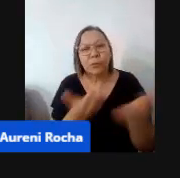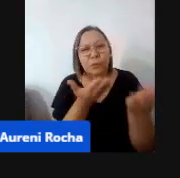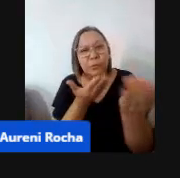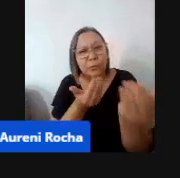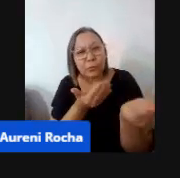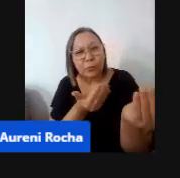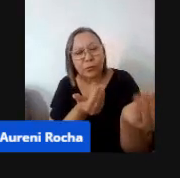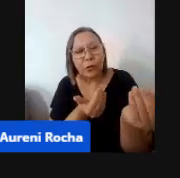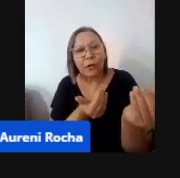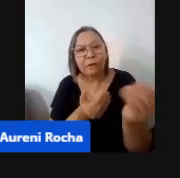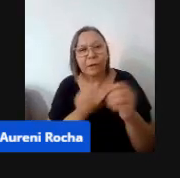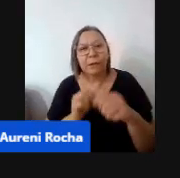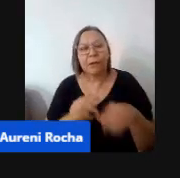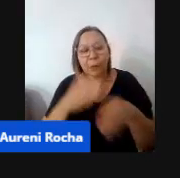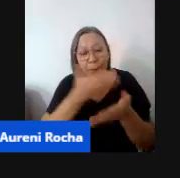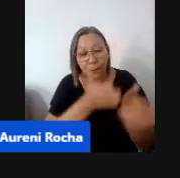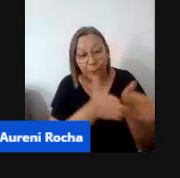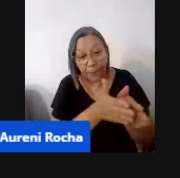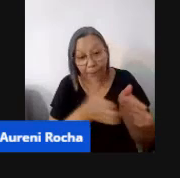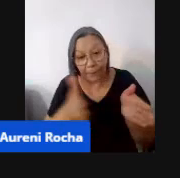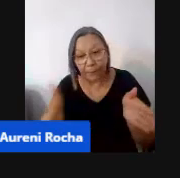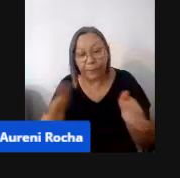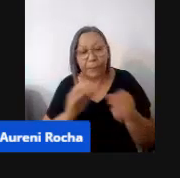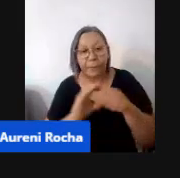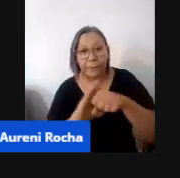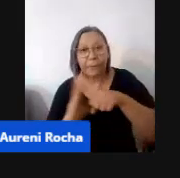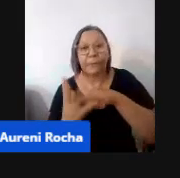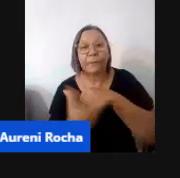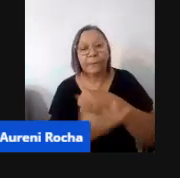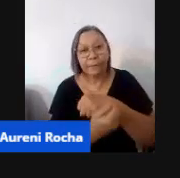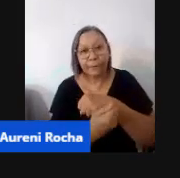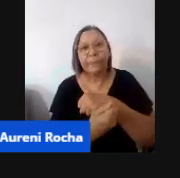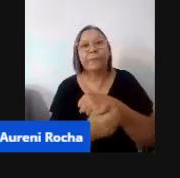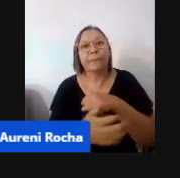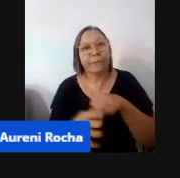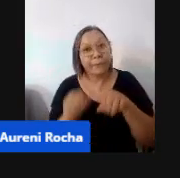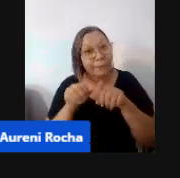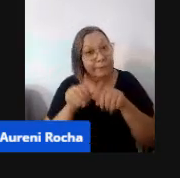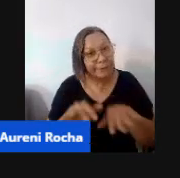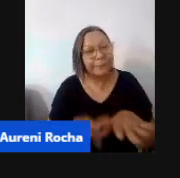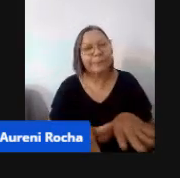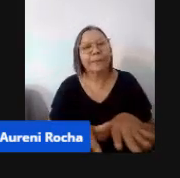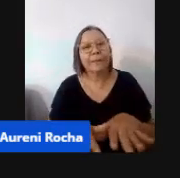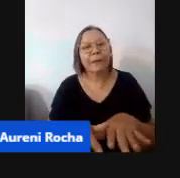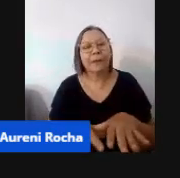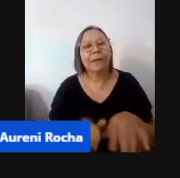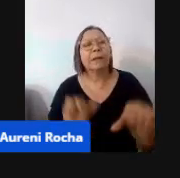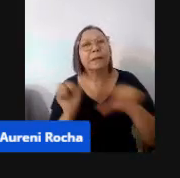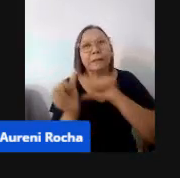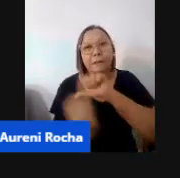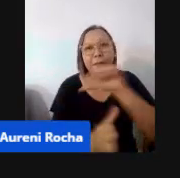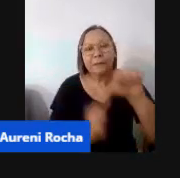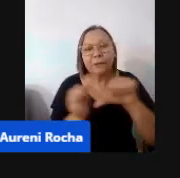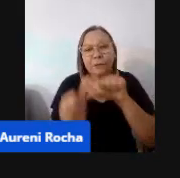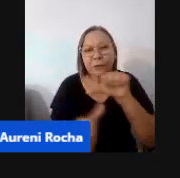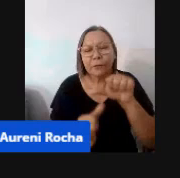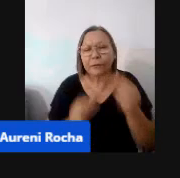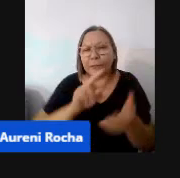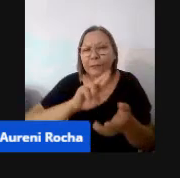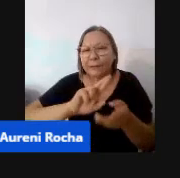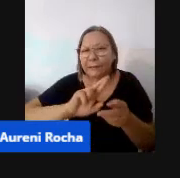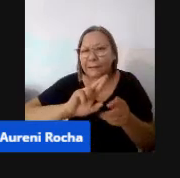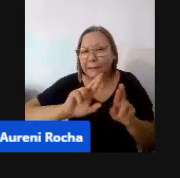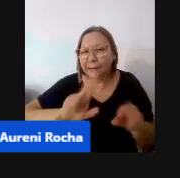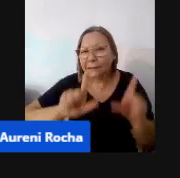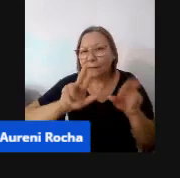que essas mudanças, né, foram bem diferenciadas no sentido do maior